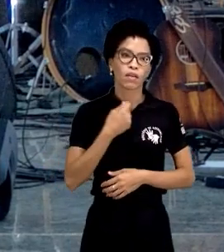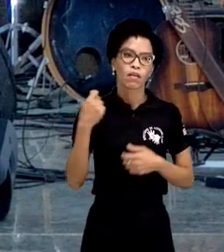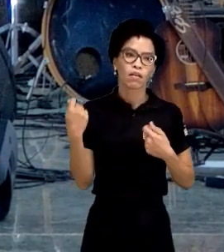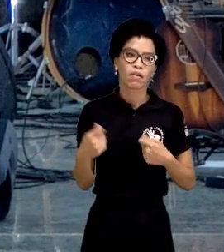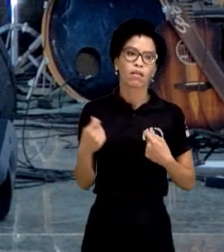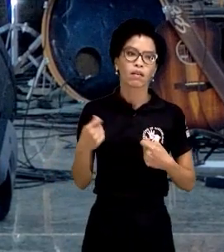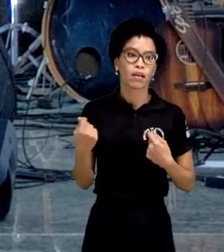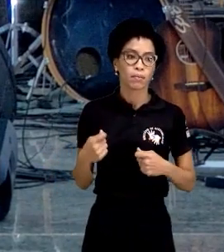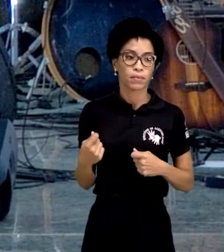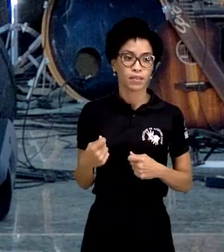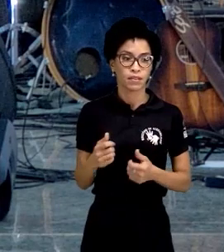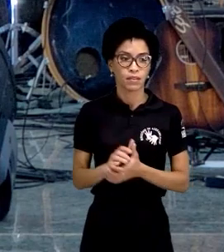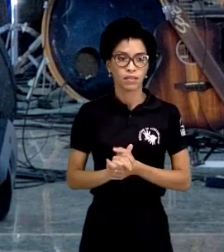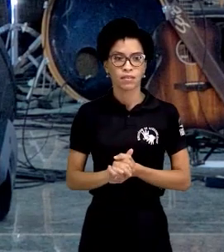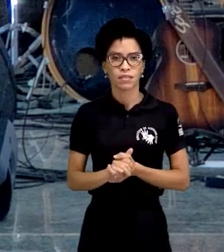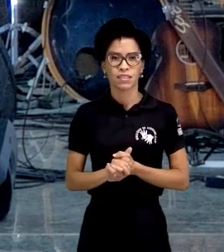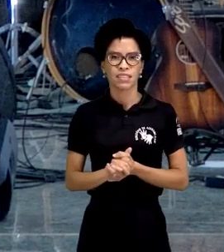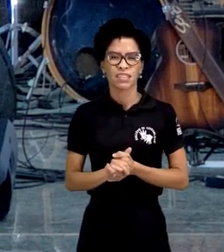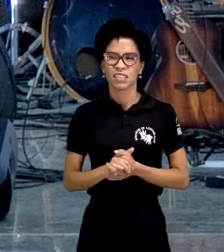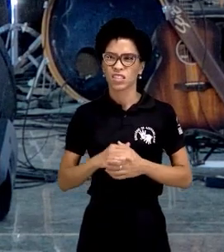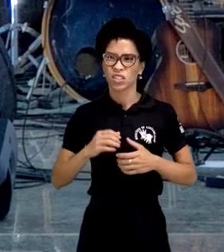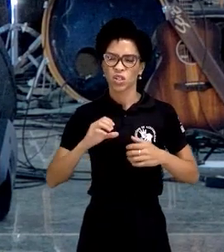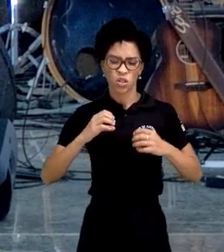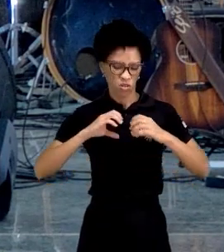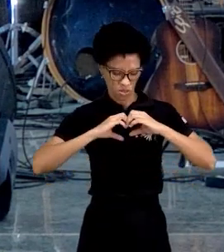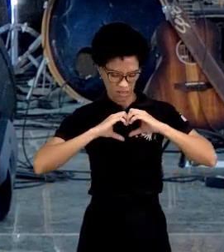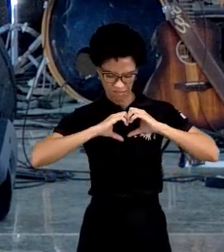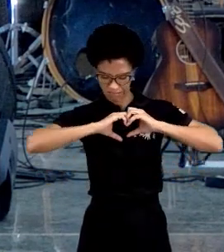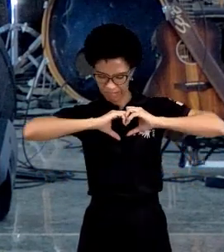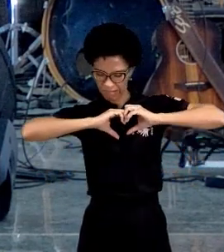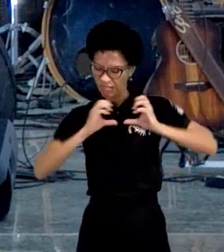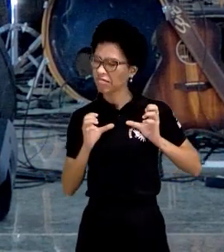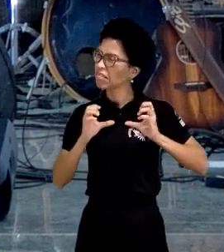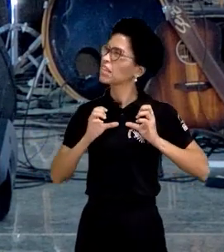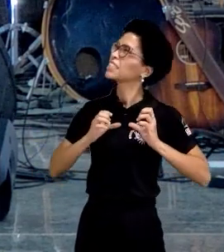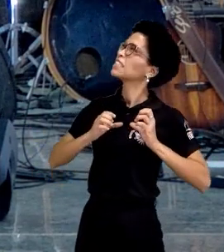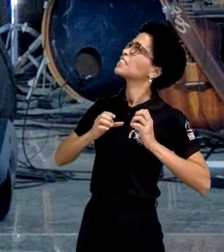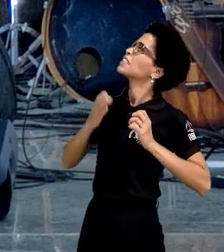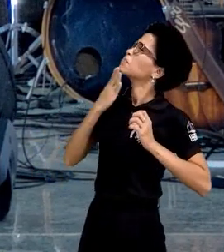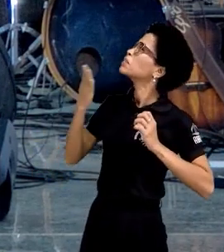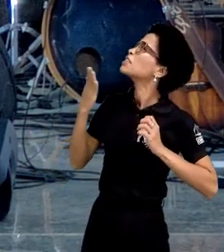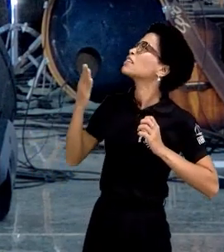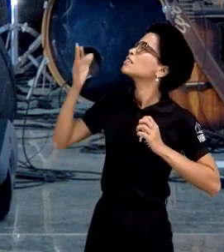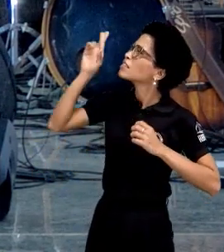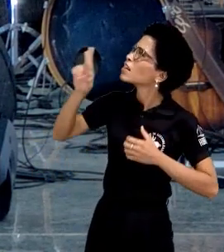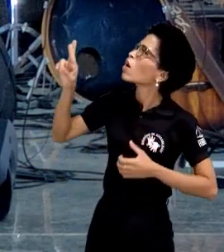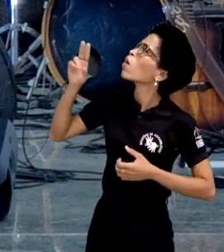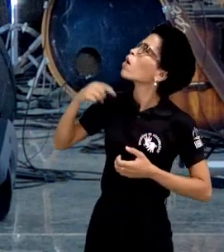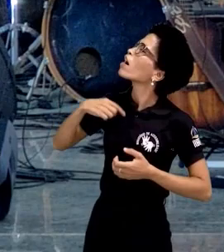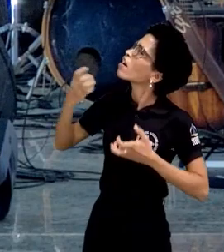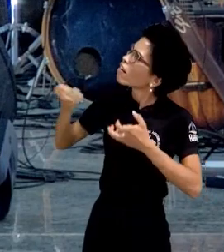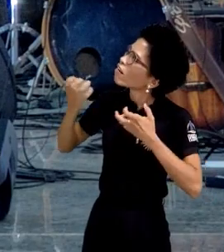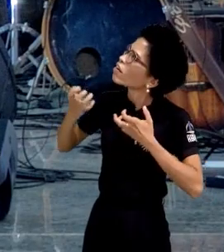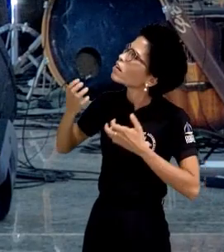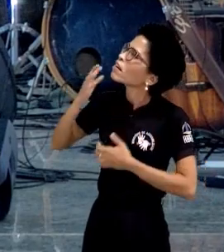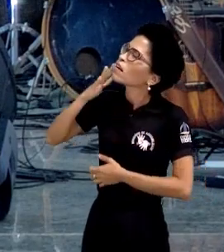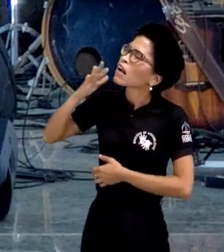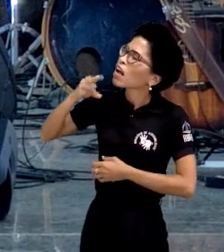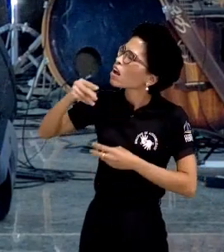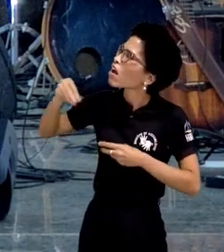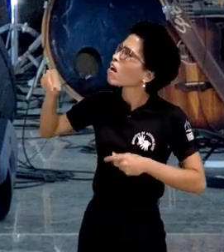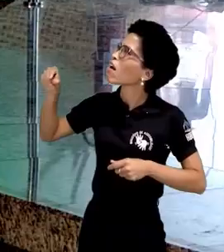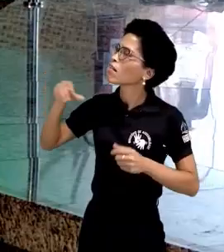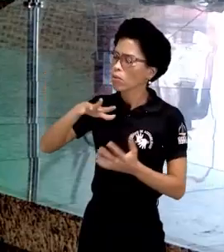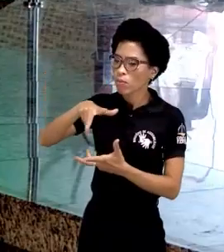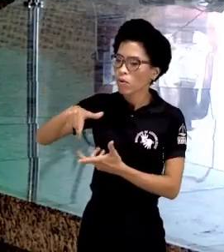eu quero ser o sal da terra. Eu quero ser o sal na minha casa. Eu preciso que a minha vida